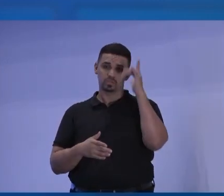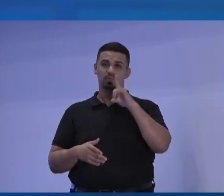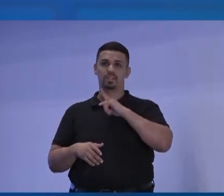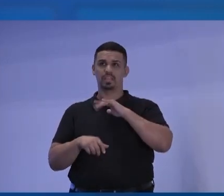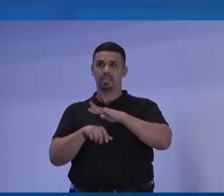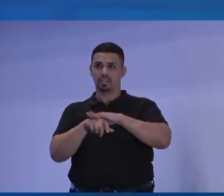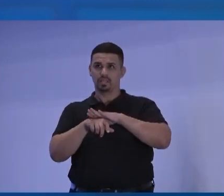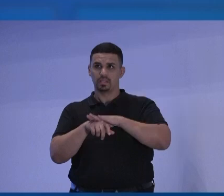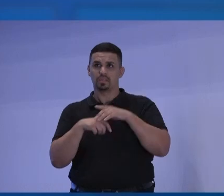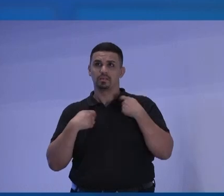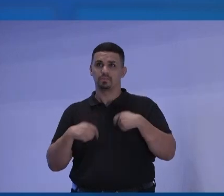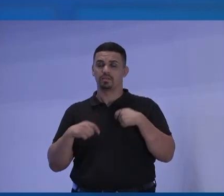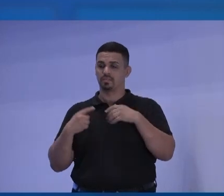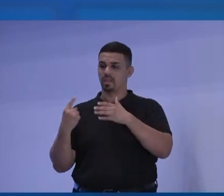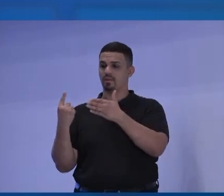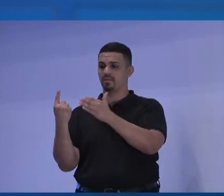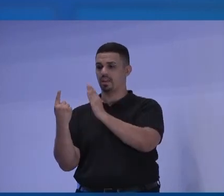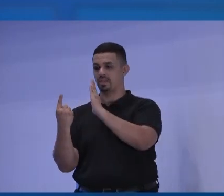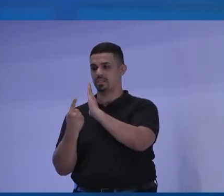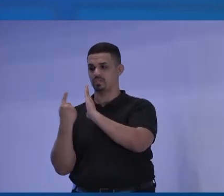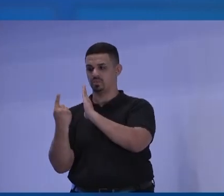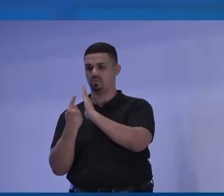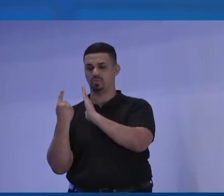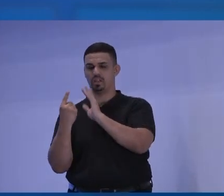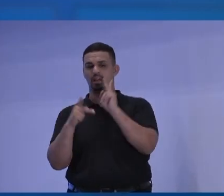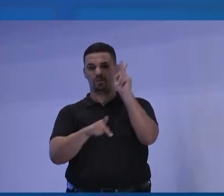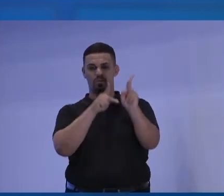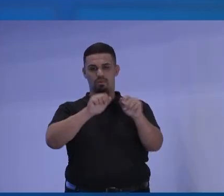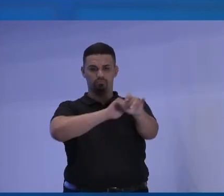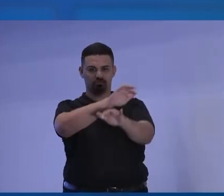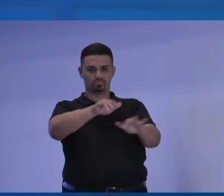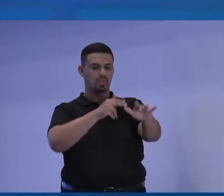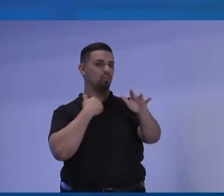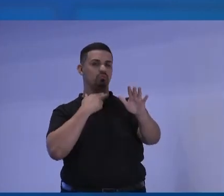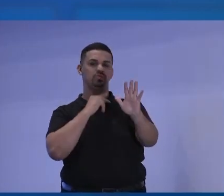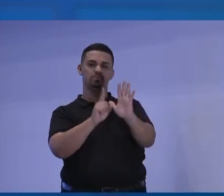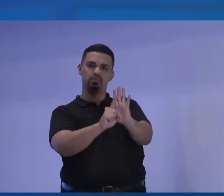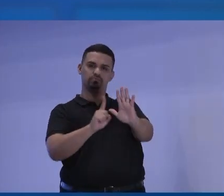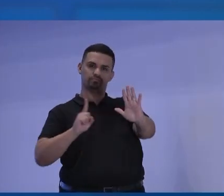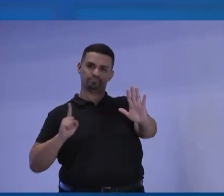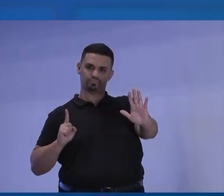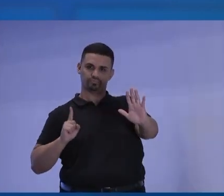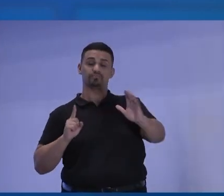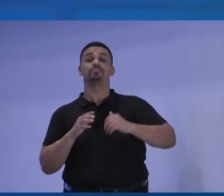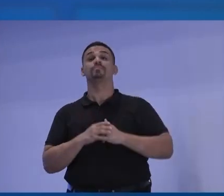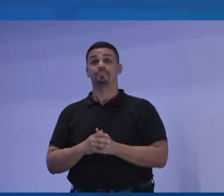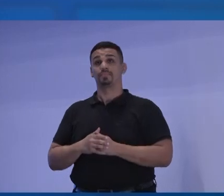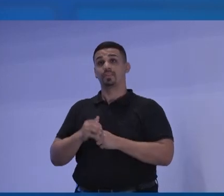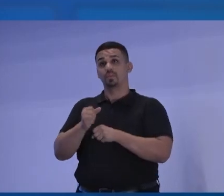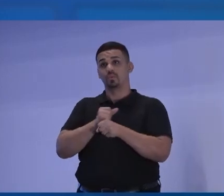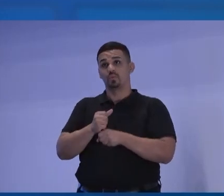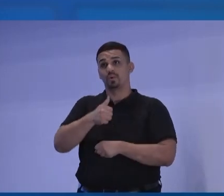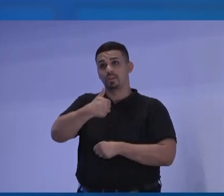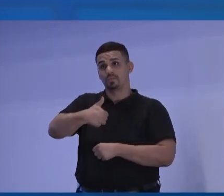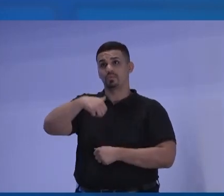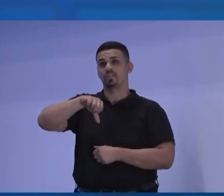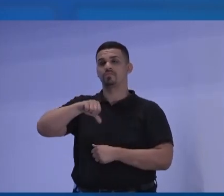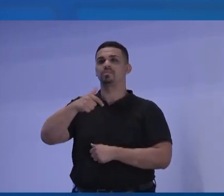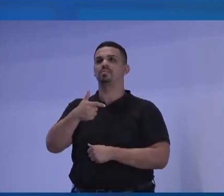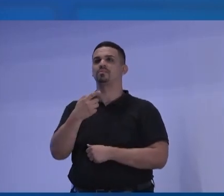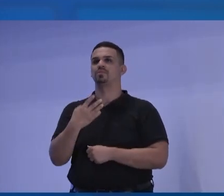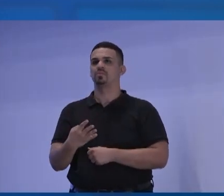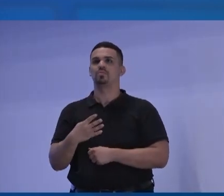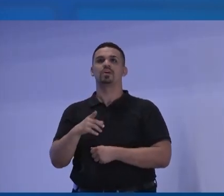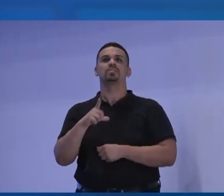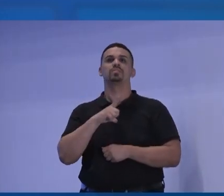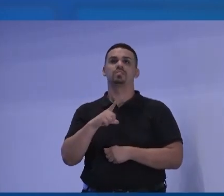hanseníase tinham que se isolar do restante da população, tinham que ficar em casa isolados. Em 1924, a internação passou a